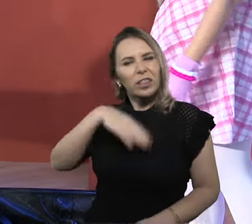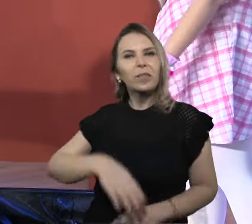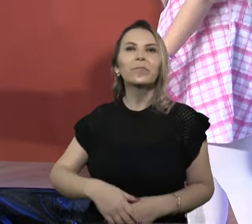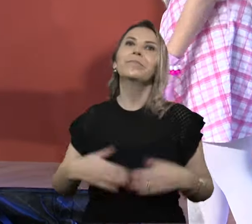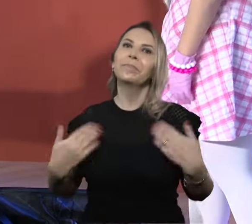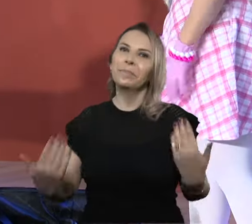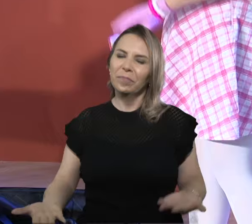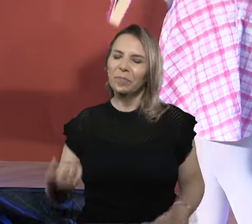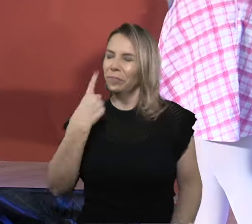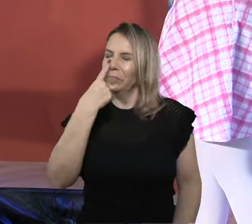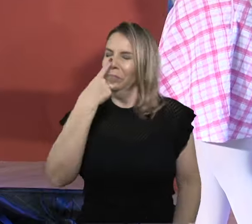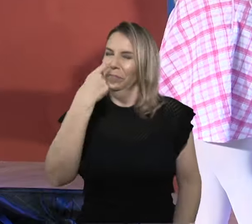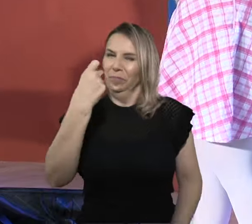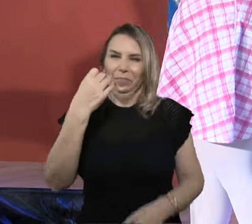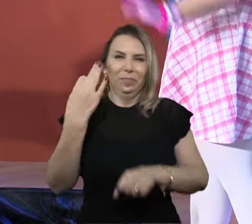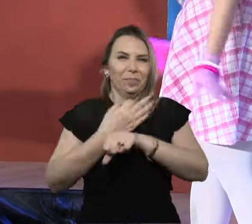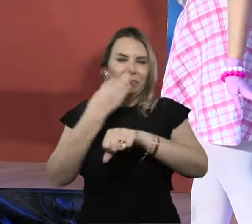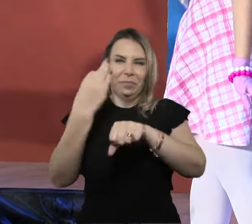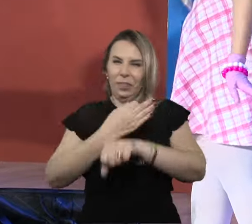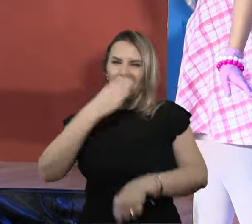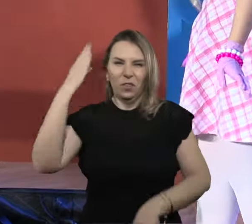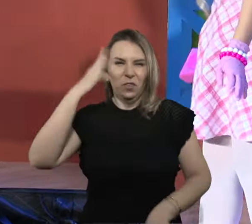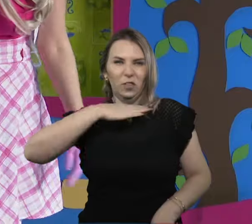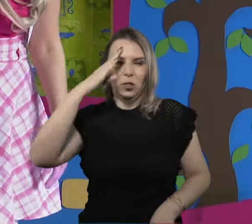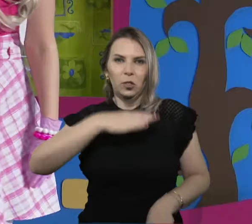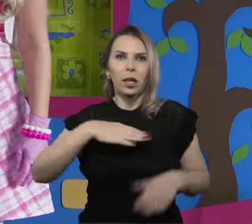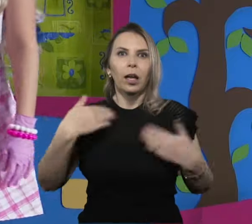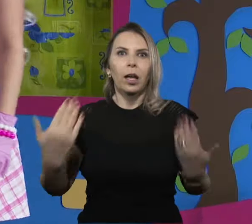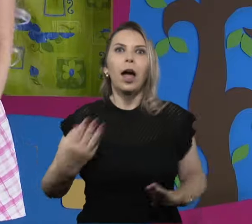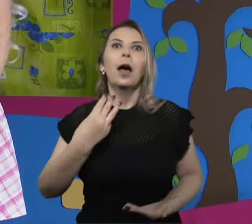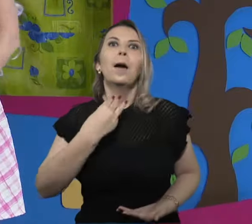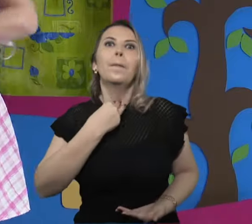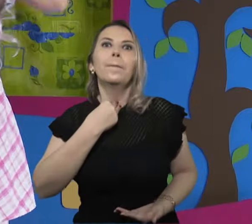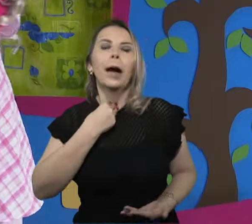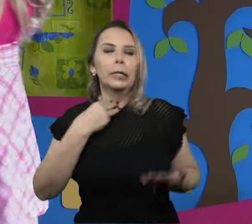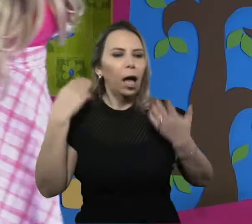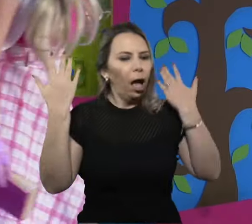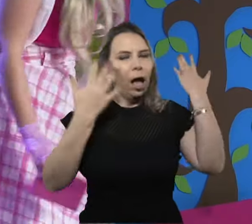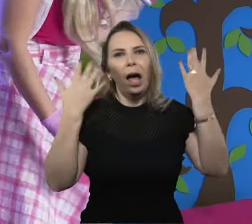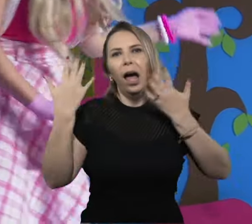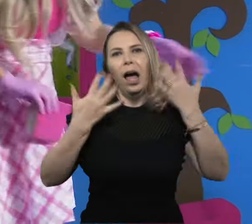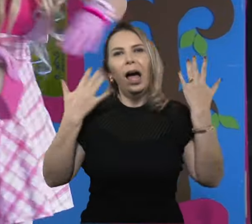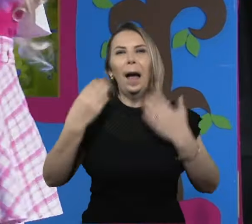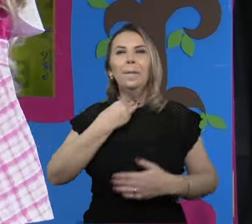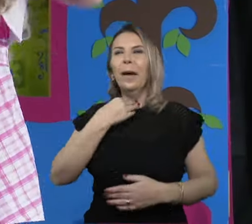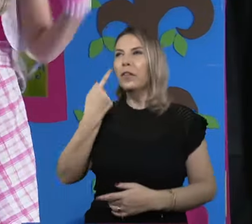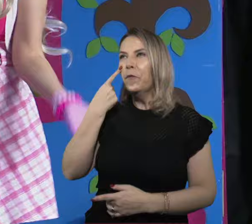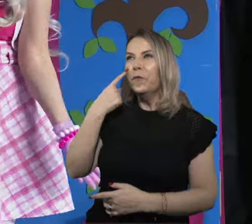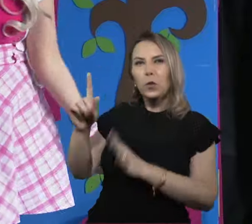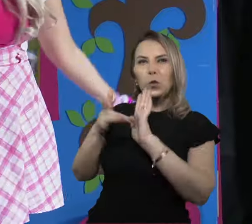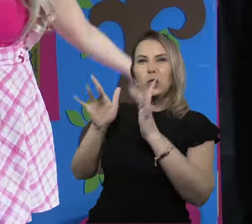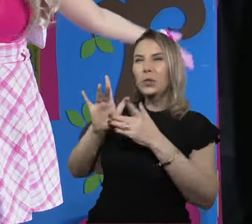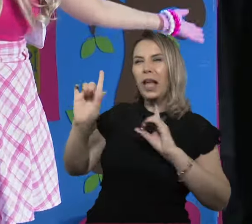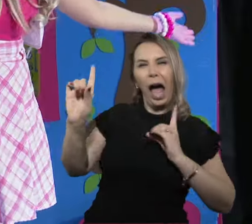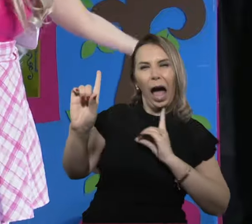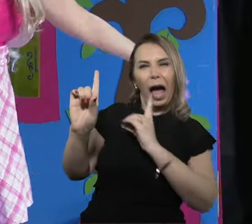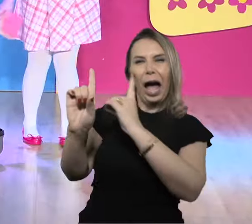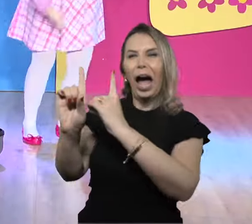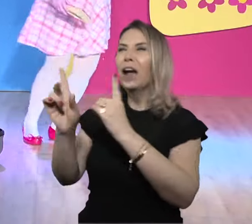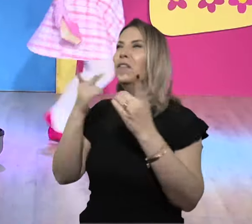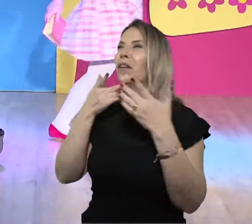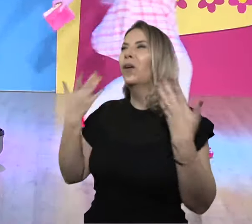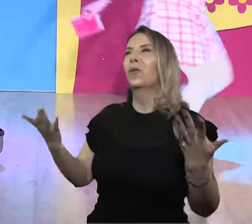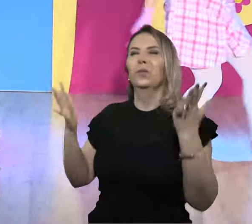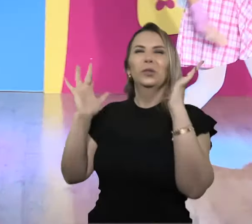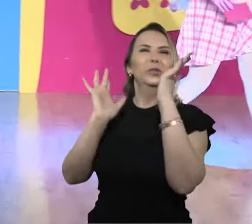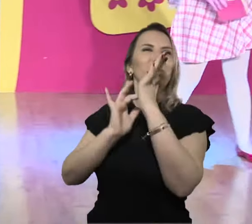fedendo. Fedia muito! E aí a Marta, ela tava desesperada. Aí ela veio correndo em Jesus e